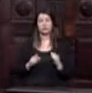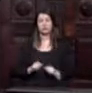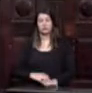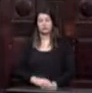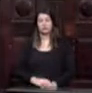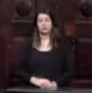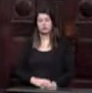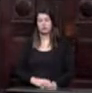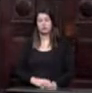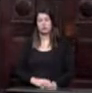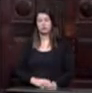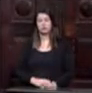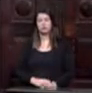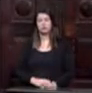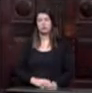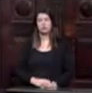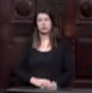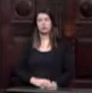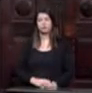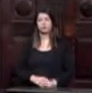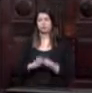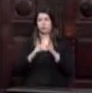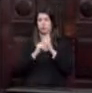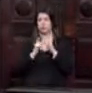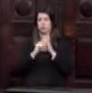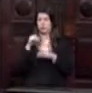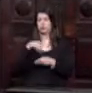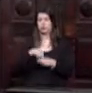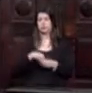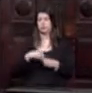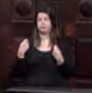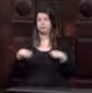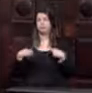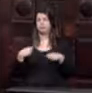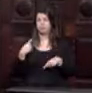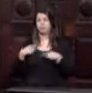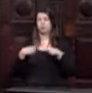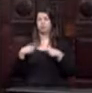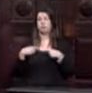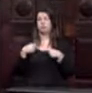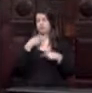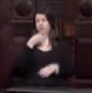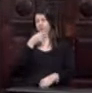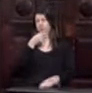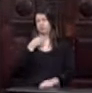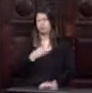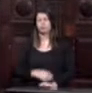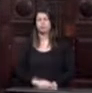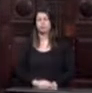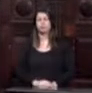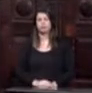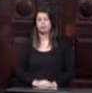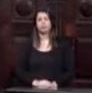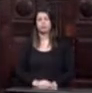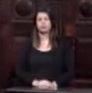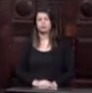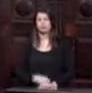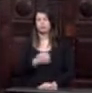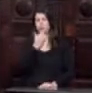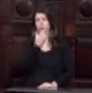Ah, não dá, por favor. Vamos votar o destaque, depois declara, senão, por favor, pode ser, meu líder? Pode. O senhor fica